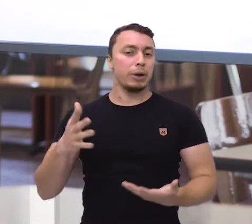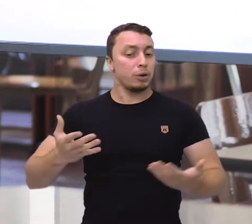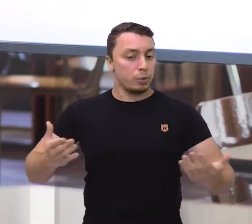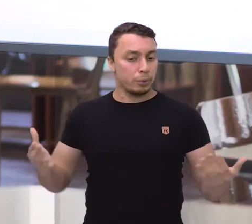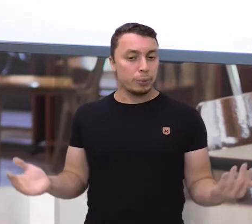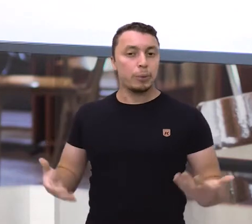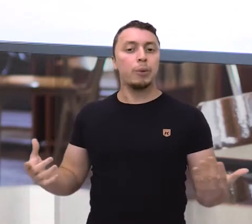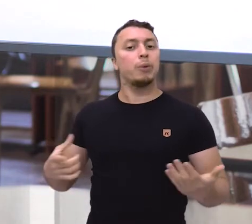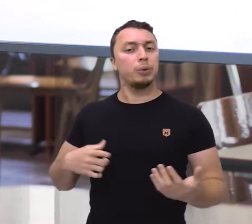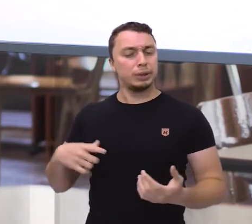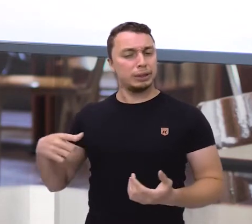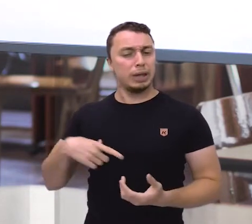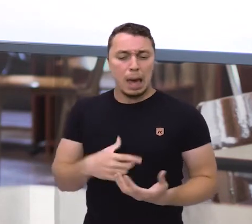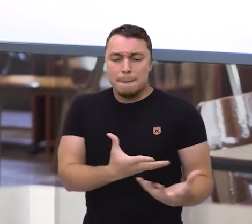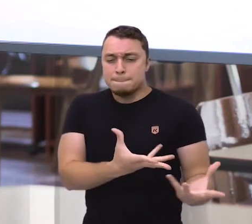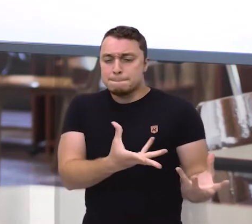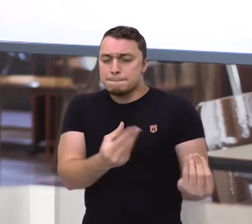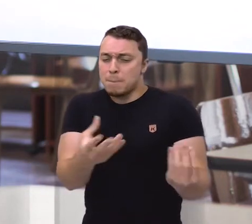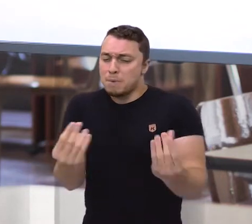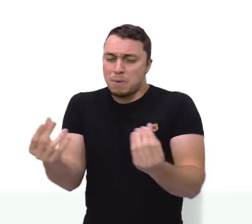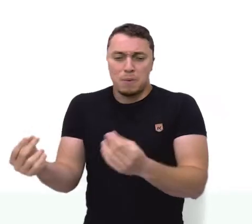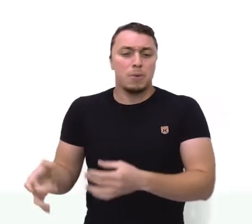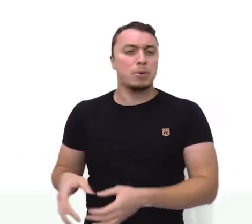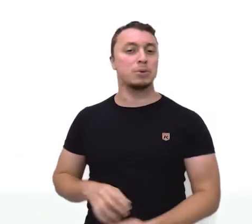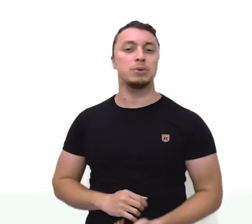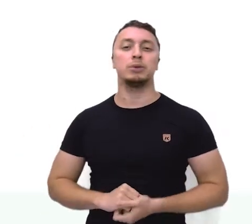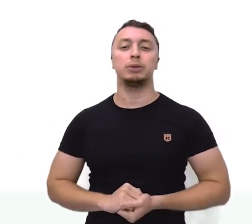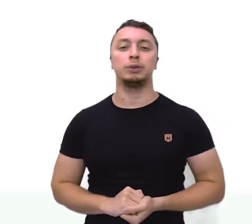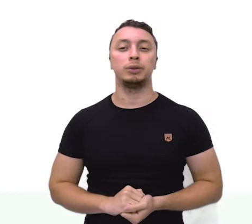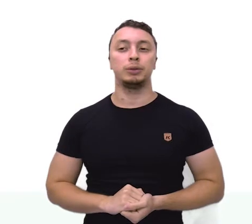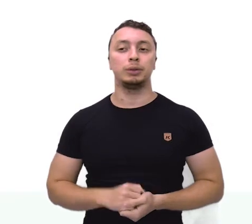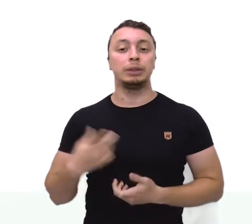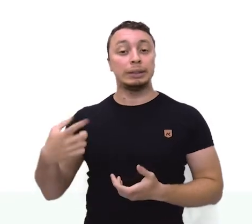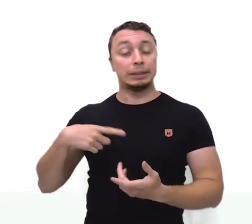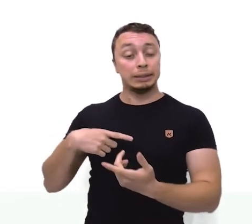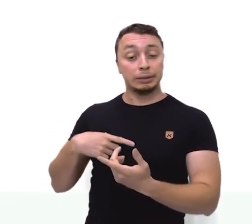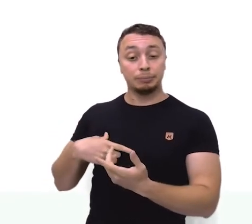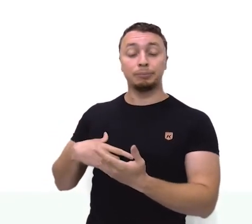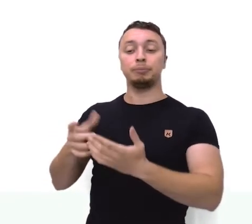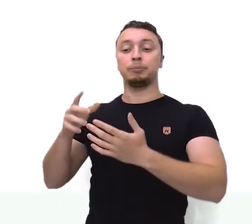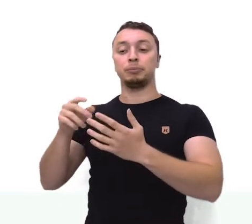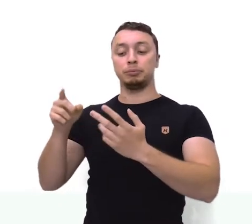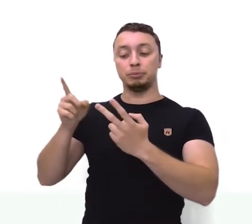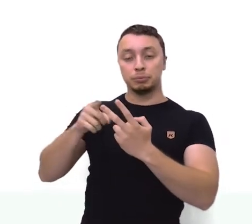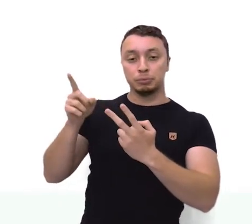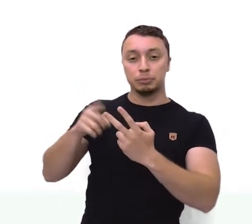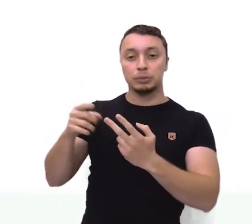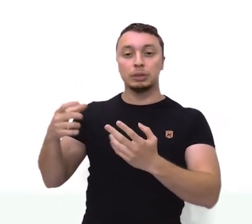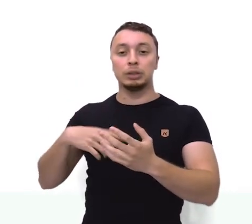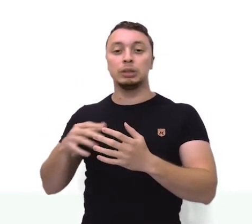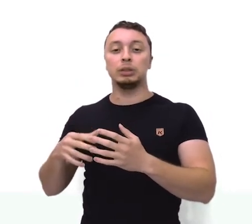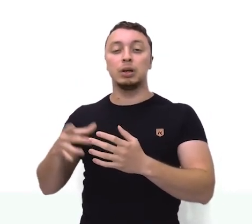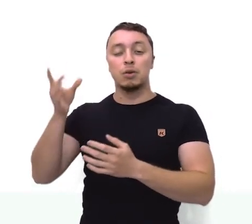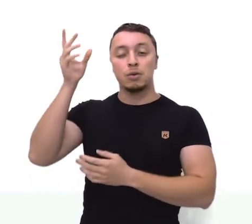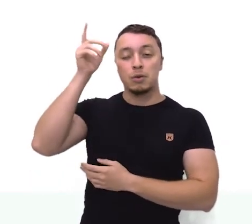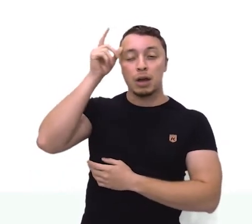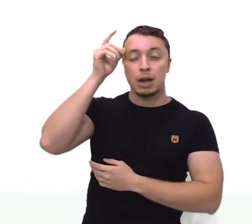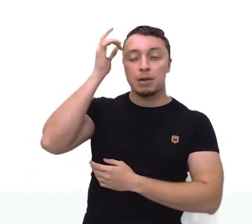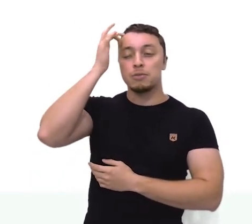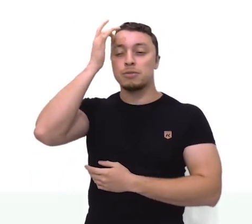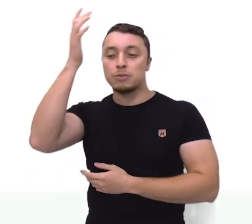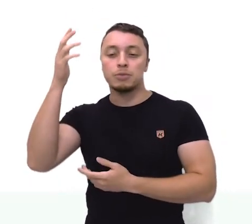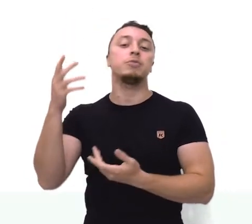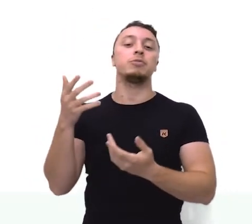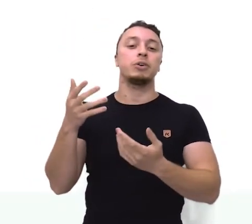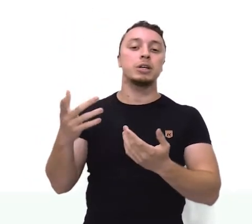sido mais apresentado. Esse termo foi usado para denominar a forma de escrita e de leitura não